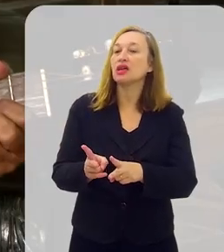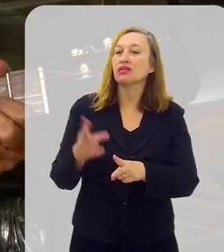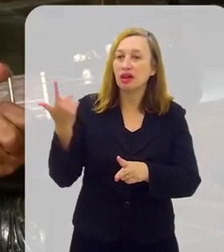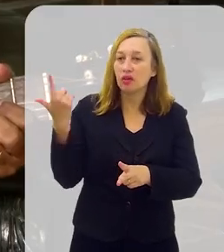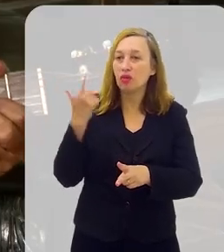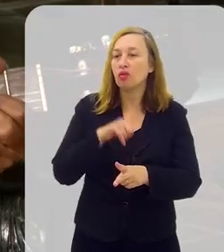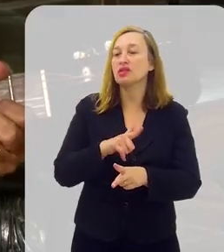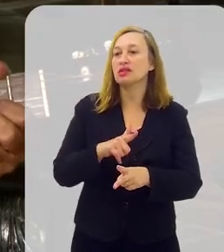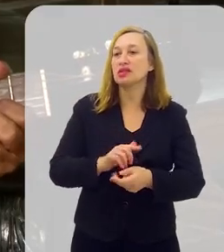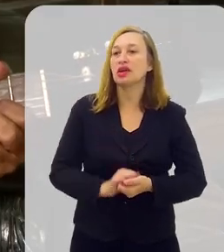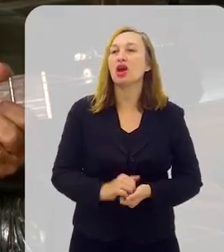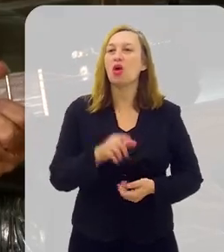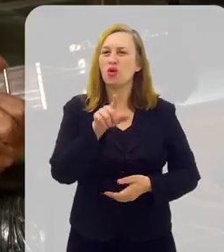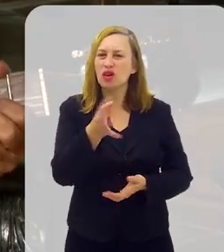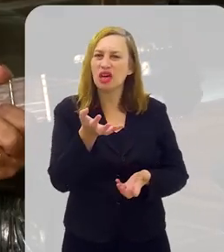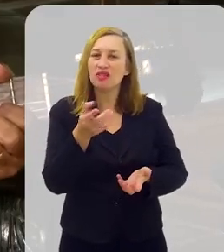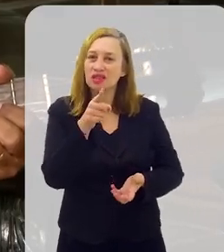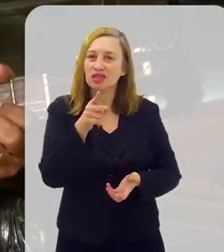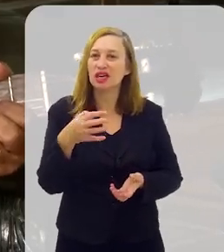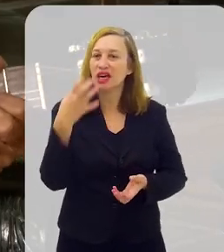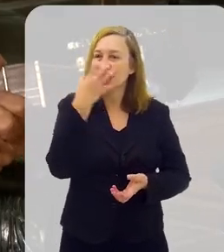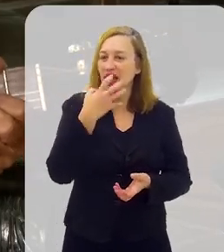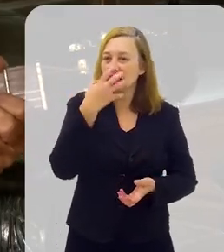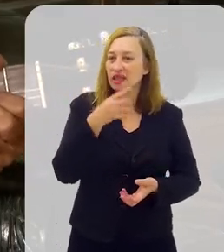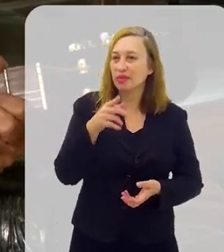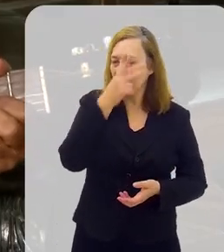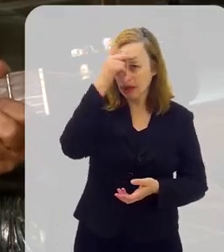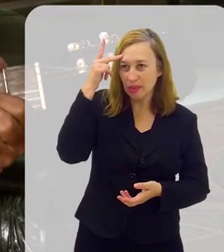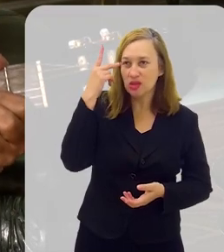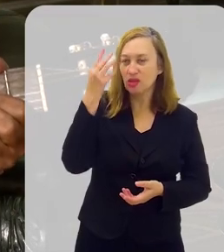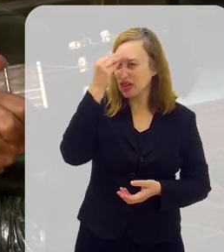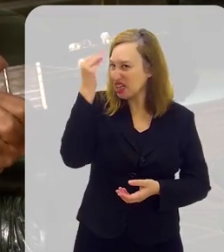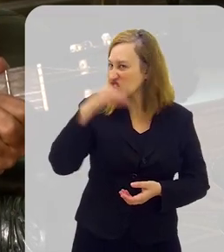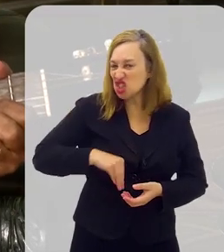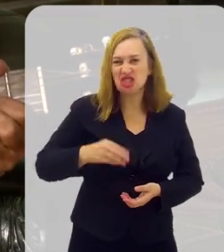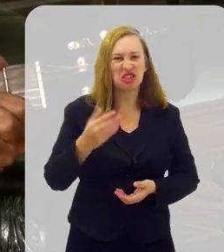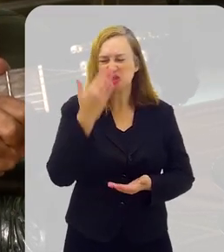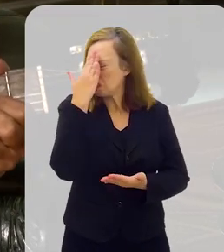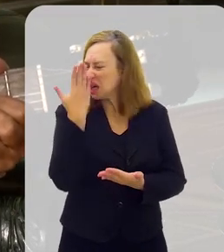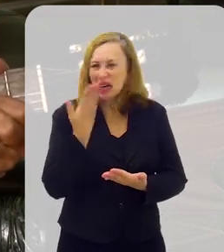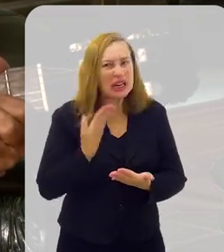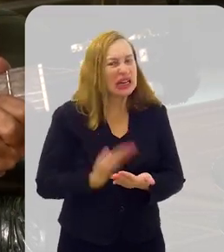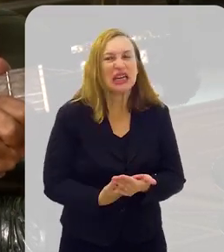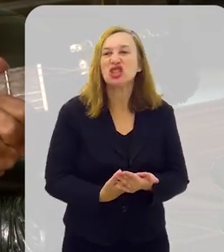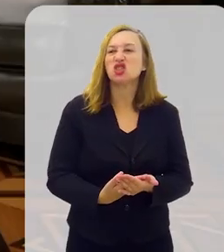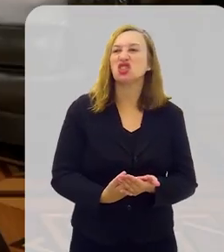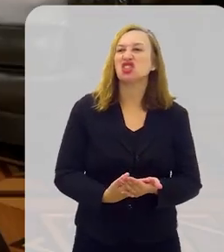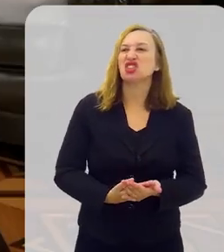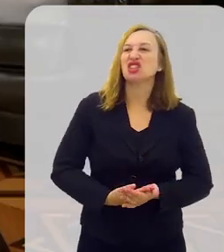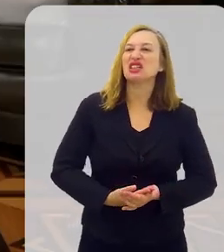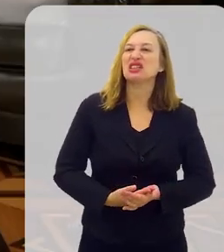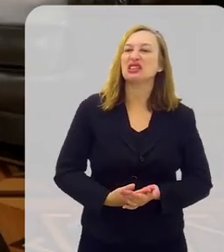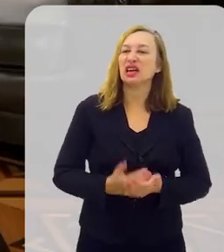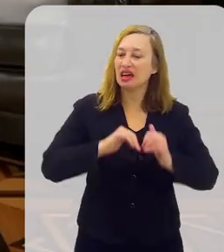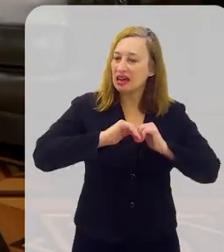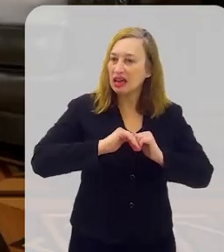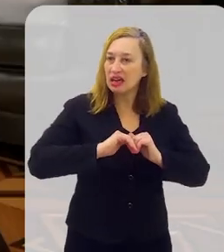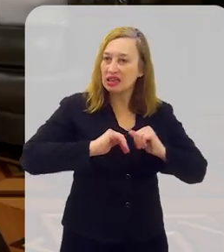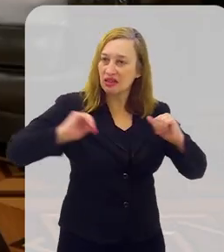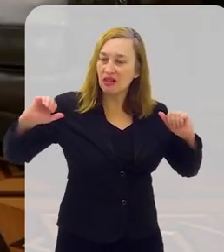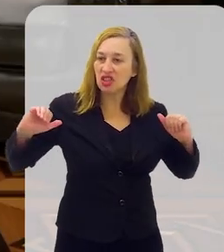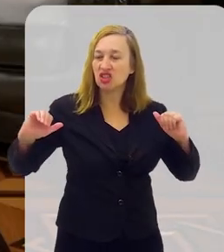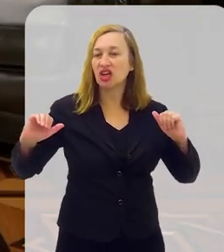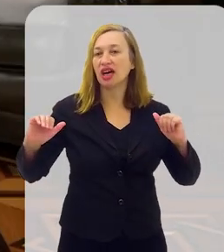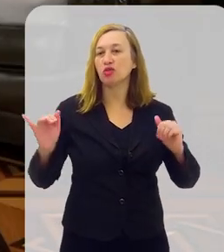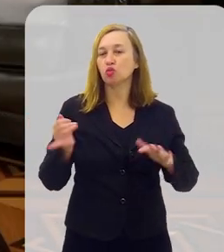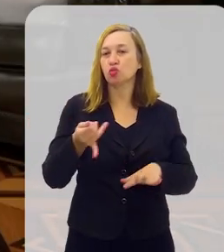Entendeu? Então é isso que nós estamos perseverando, porque as barreiras estão caindo. Eu quero que você me cante uma canção para aquele